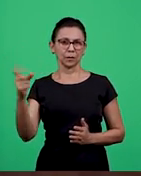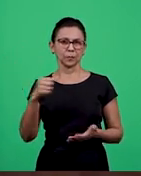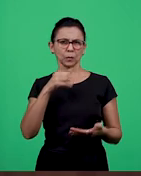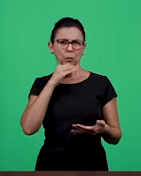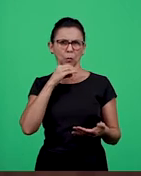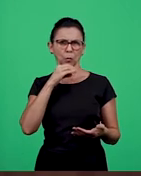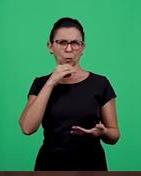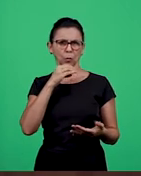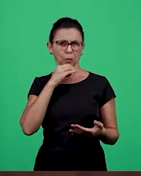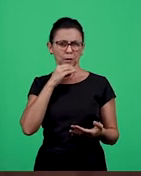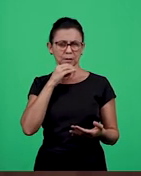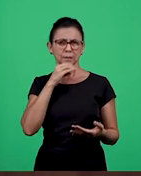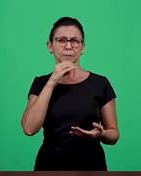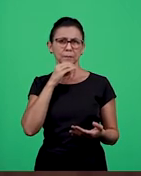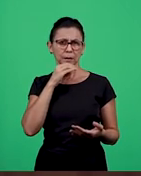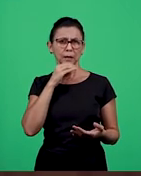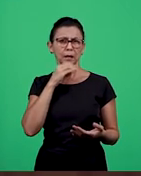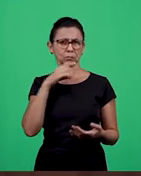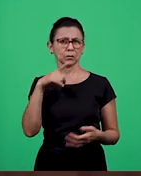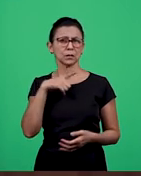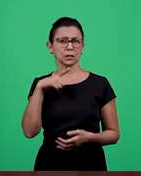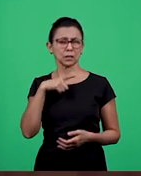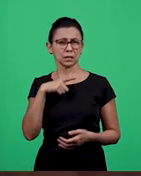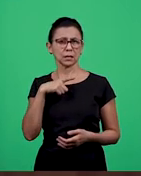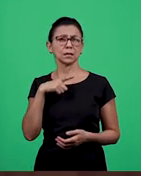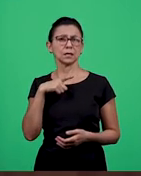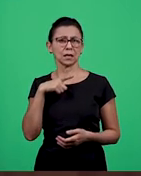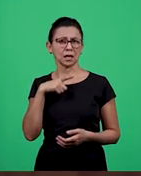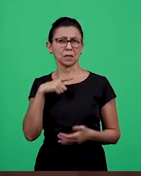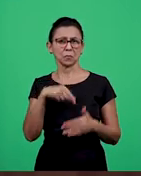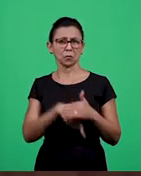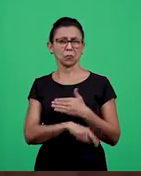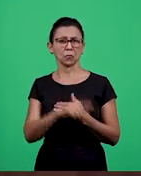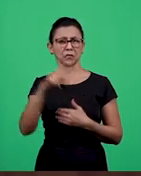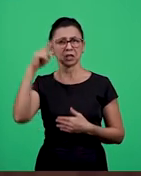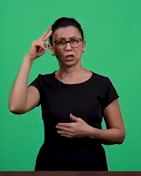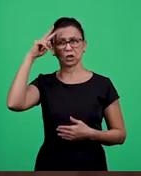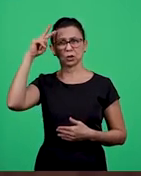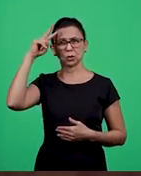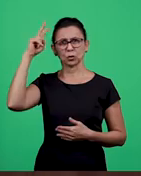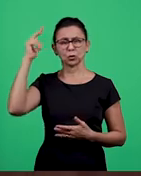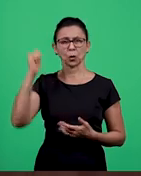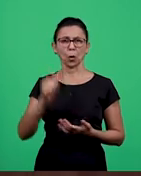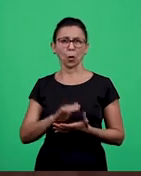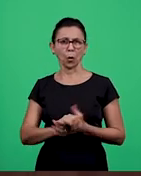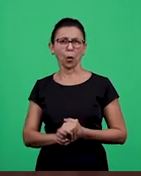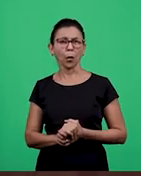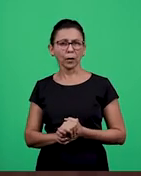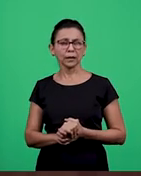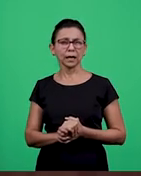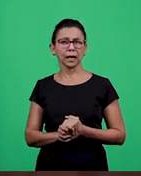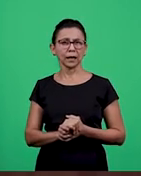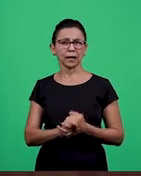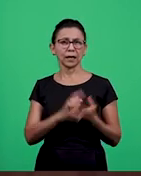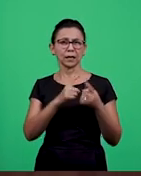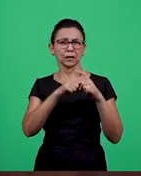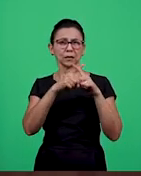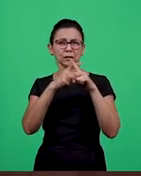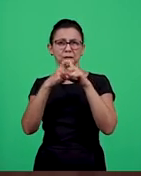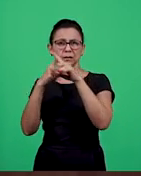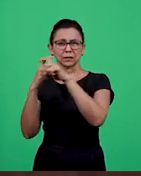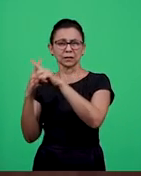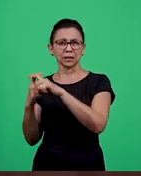muitos conhecimentos para a nossa vida. Ela é rica em história, ela é rica em